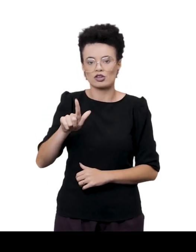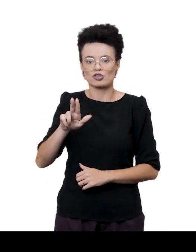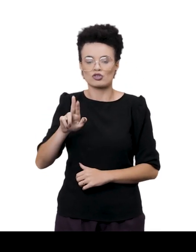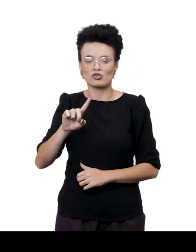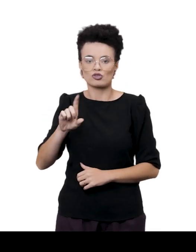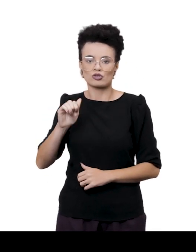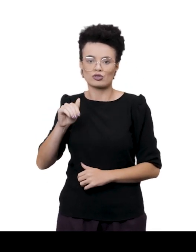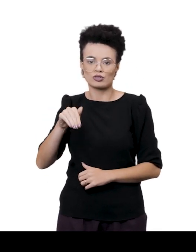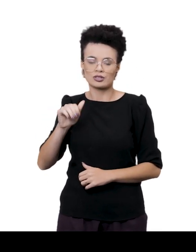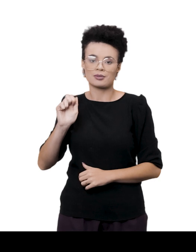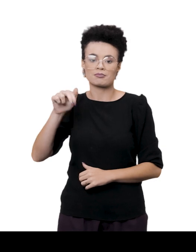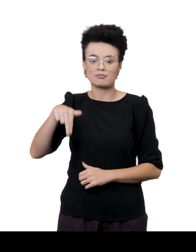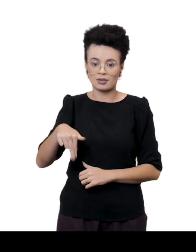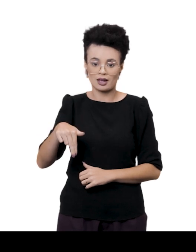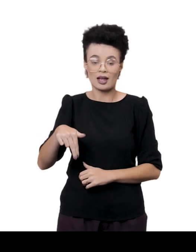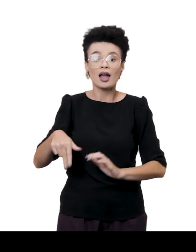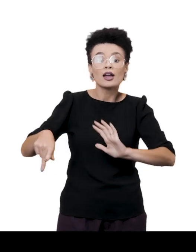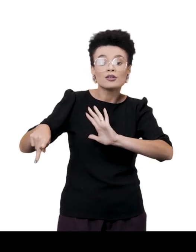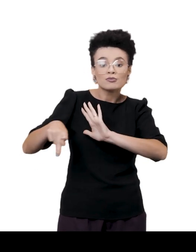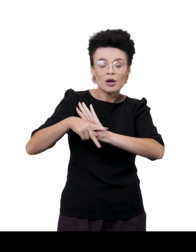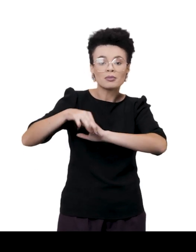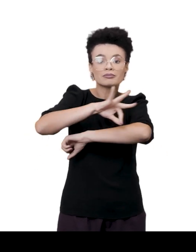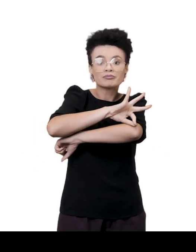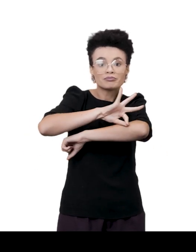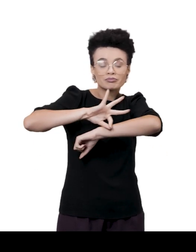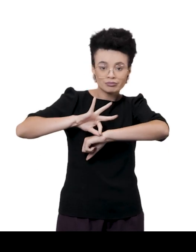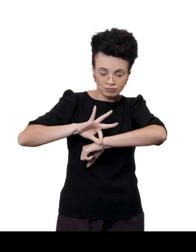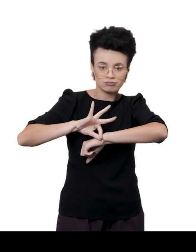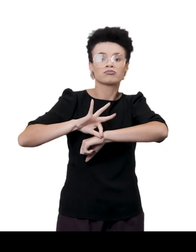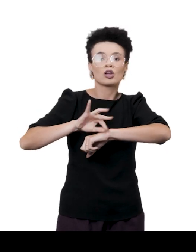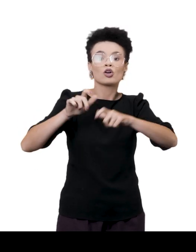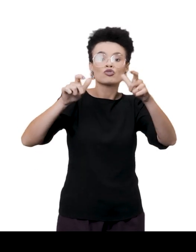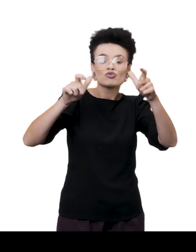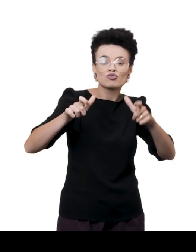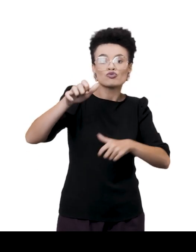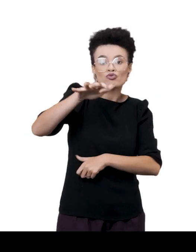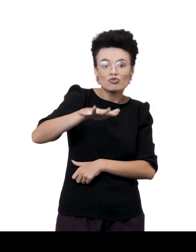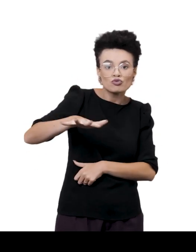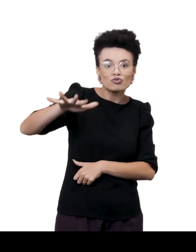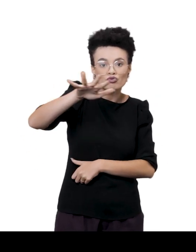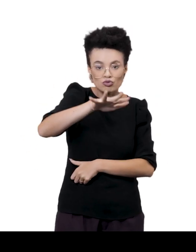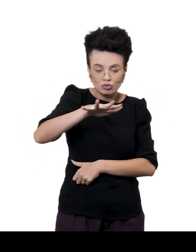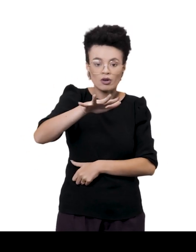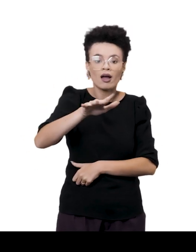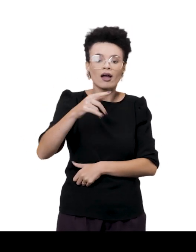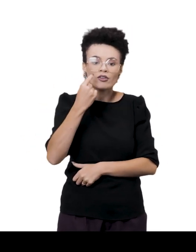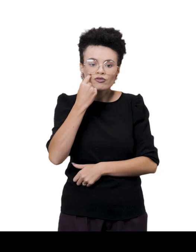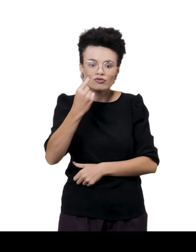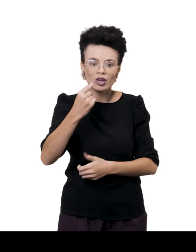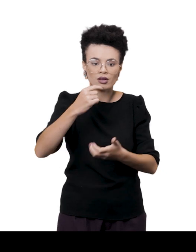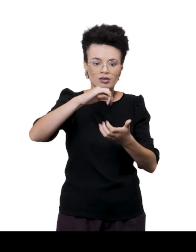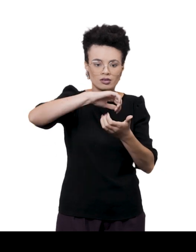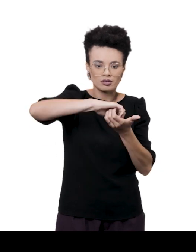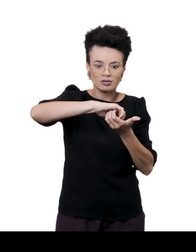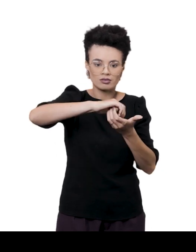uma construção que incorpora elementos típicos da arquitetura vernacular dominicana, como os telhados de dupla água